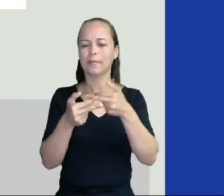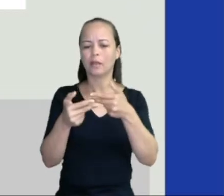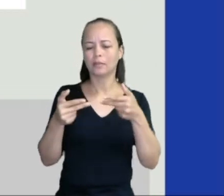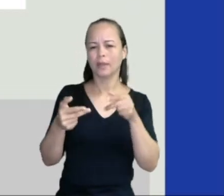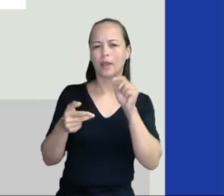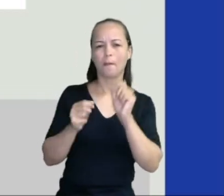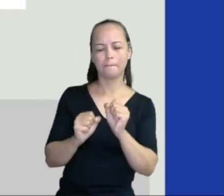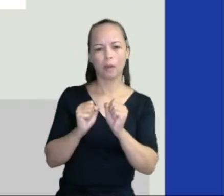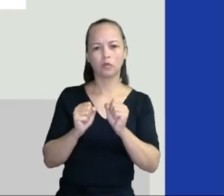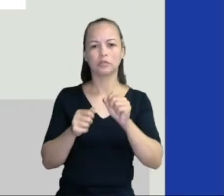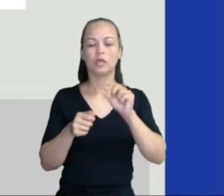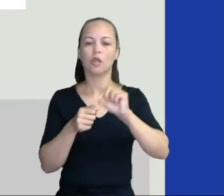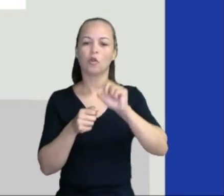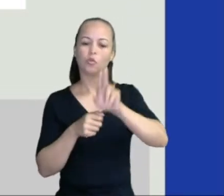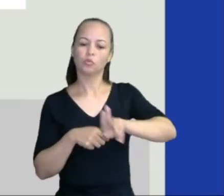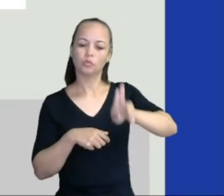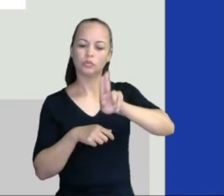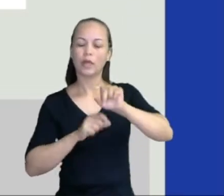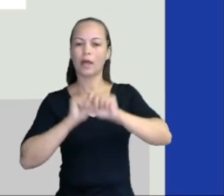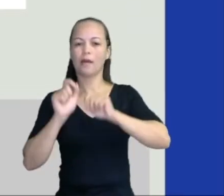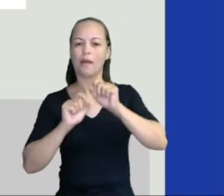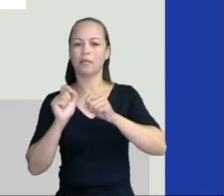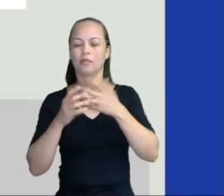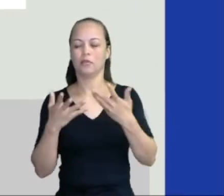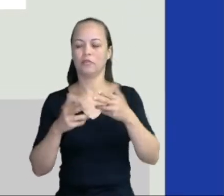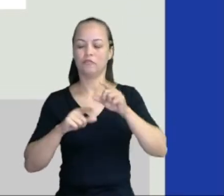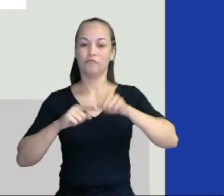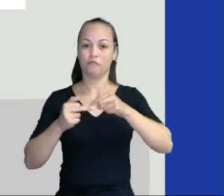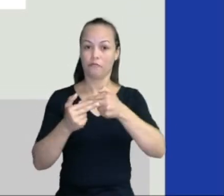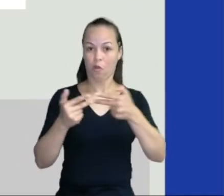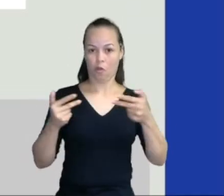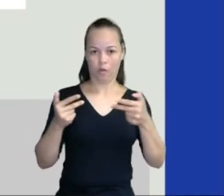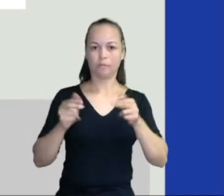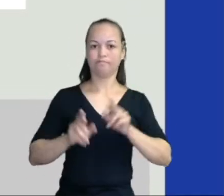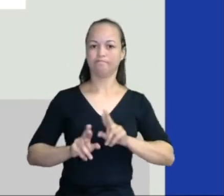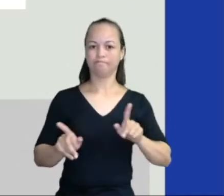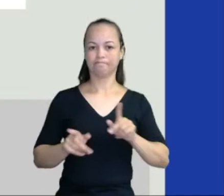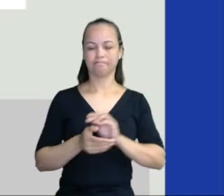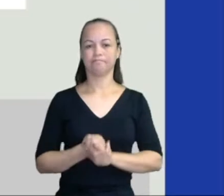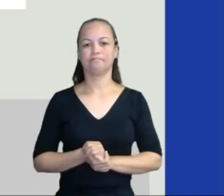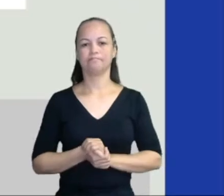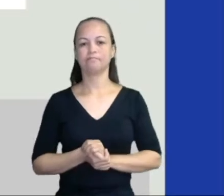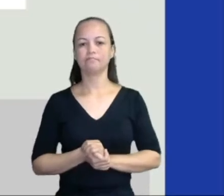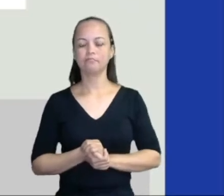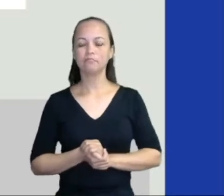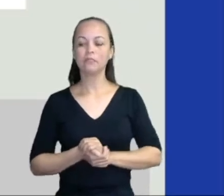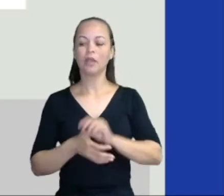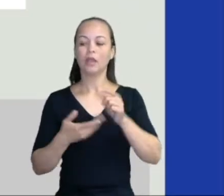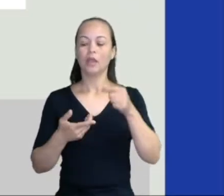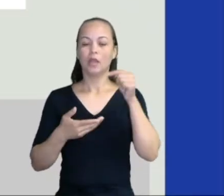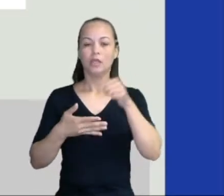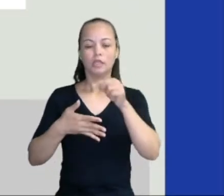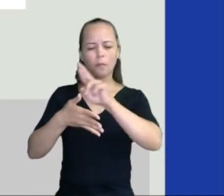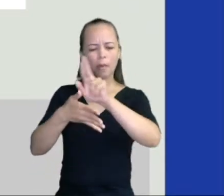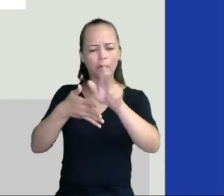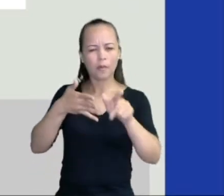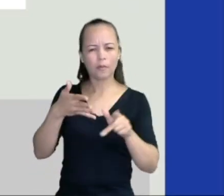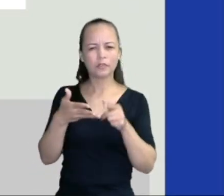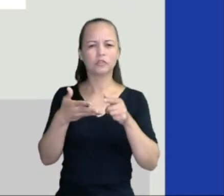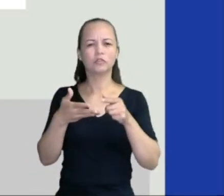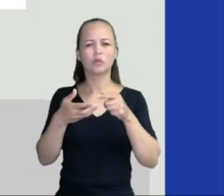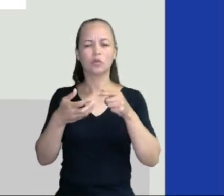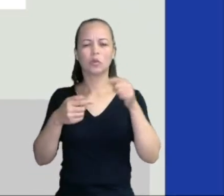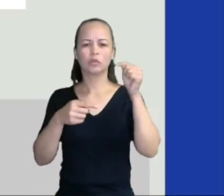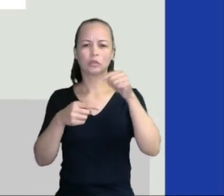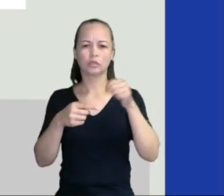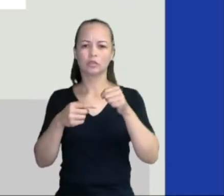pode ser utilizado para a fabricação de diferentes objetos. E com os objetos são feitos de